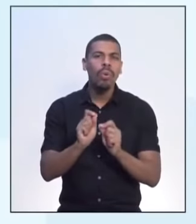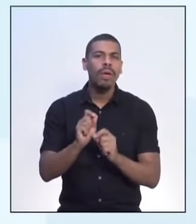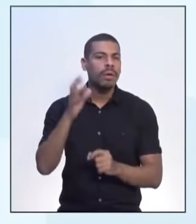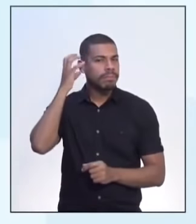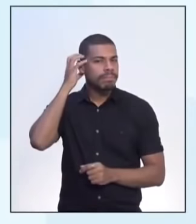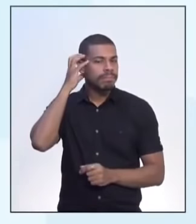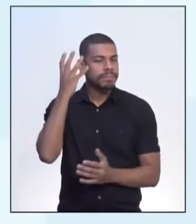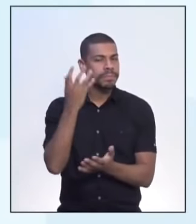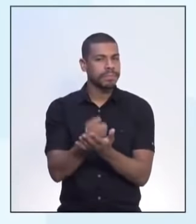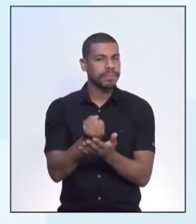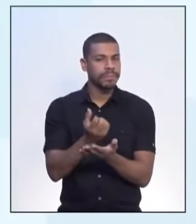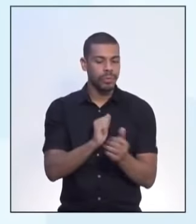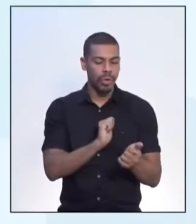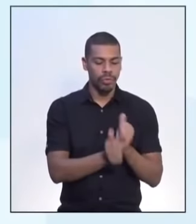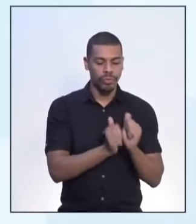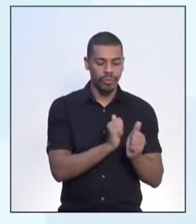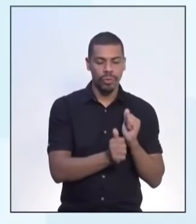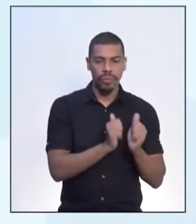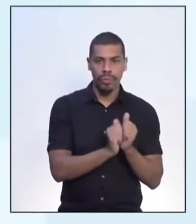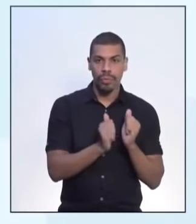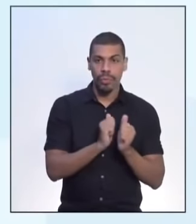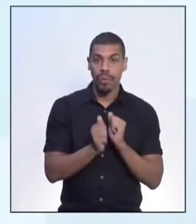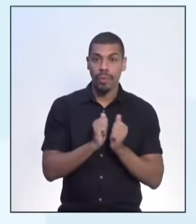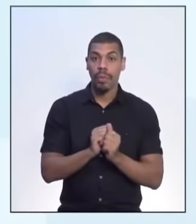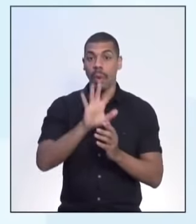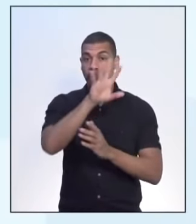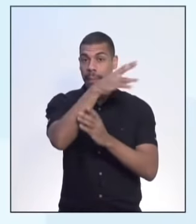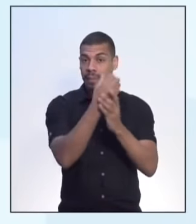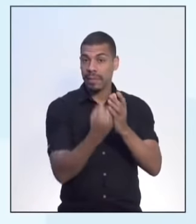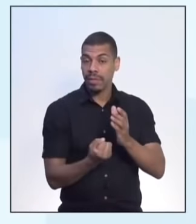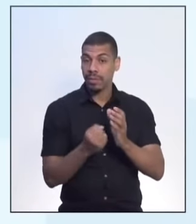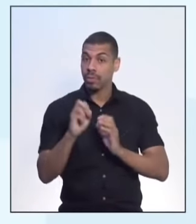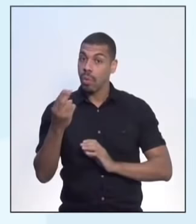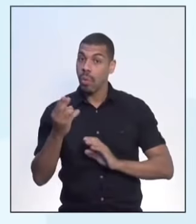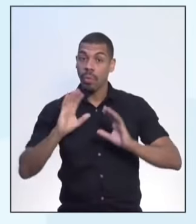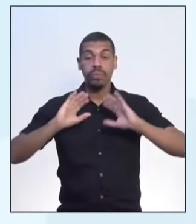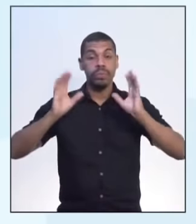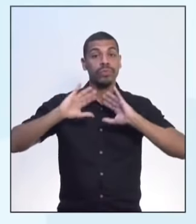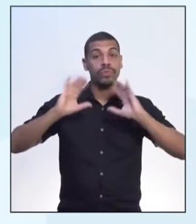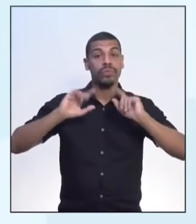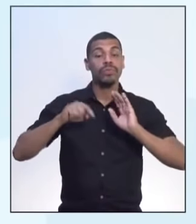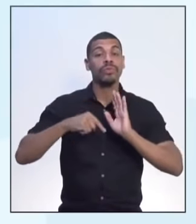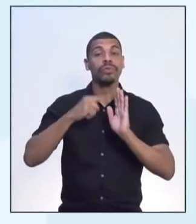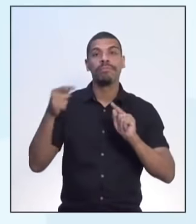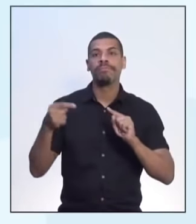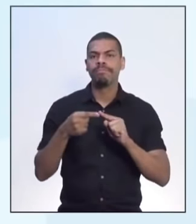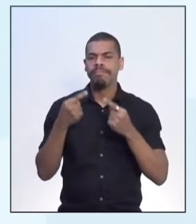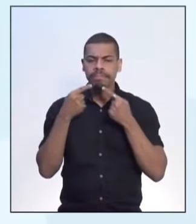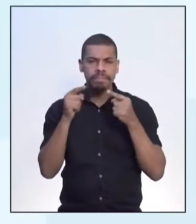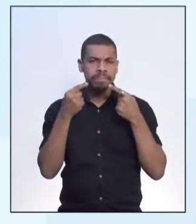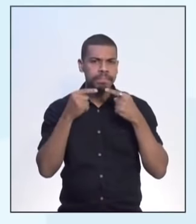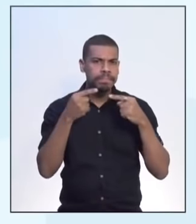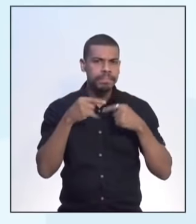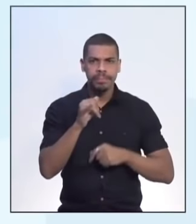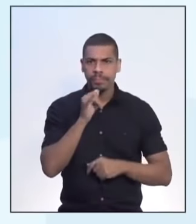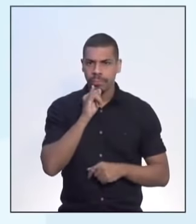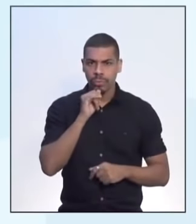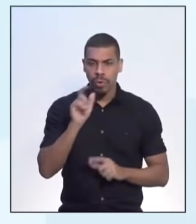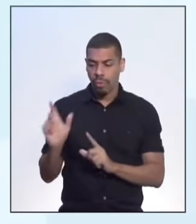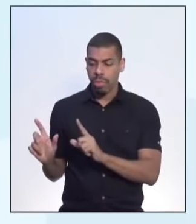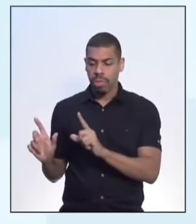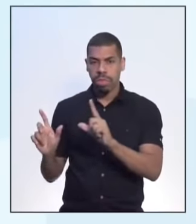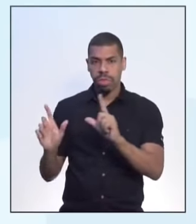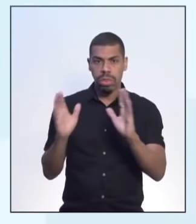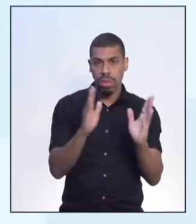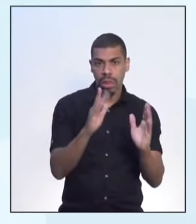futebol, basquete ou vôlei, a fim de estimular a produção textual de forma crítica? Então, você vai pegar uma partida qualquer